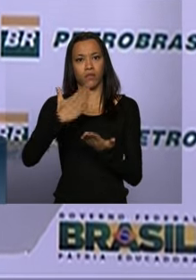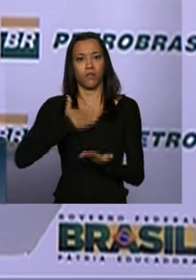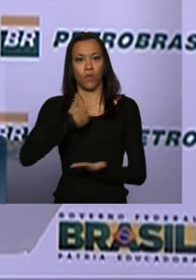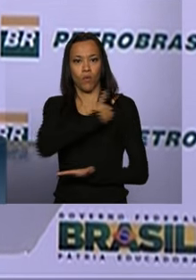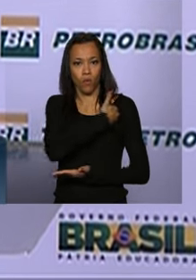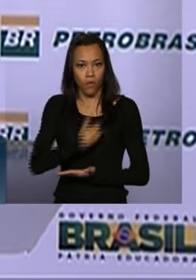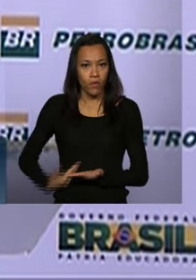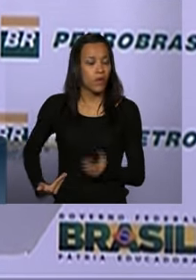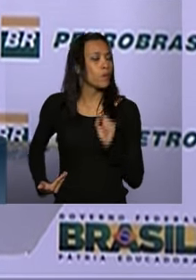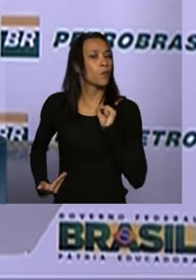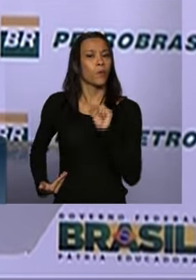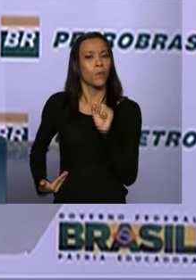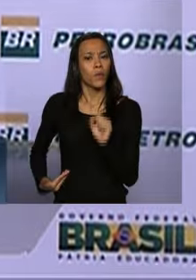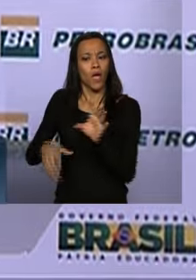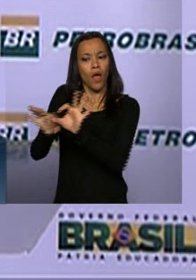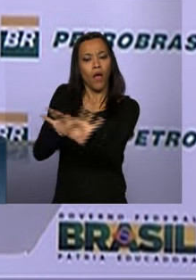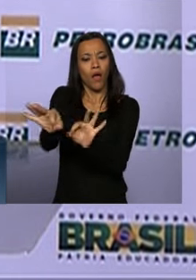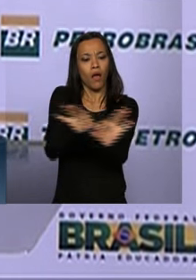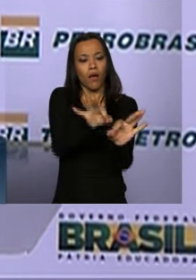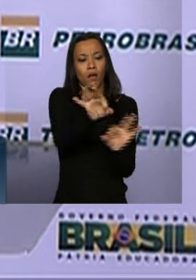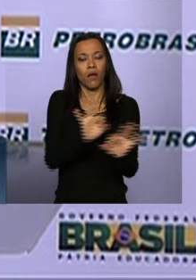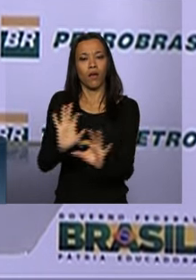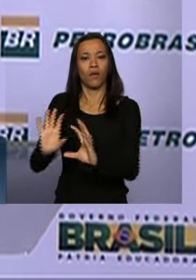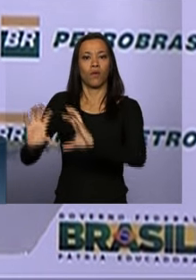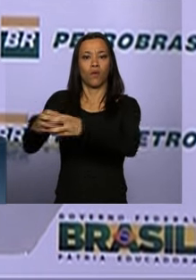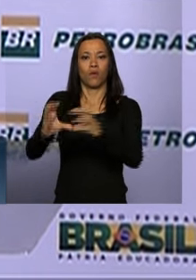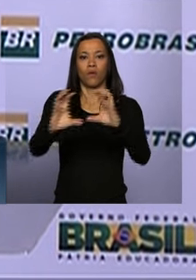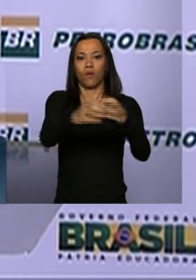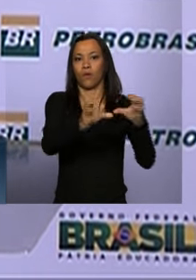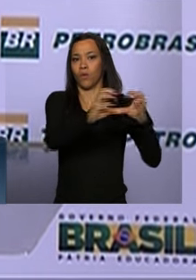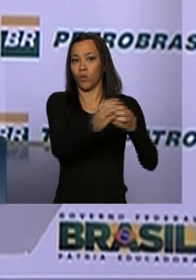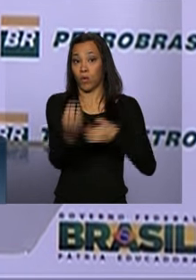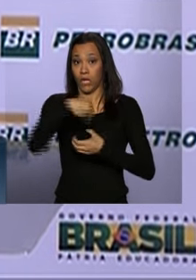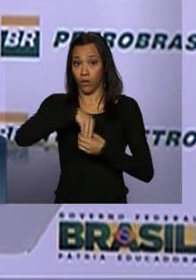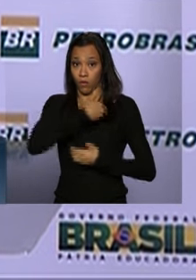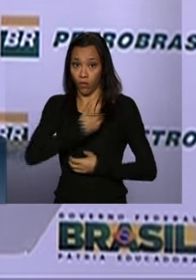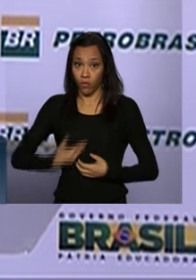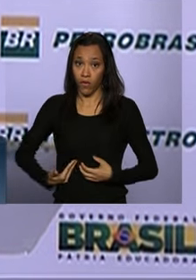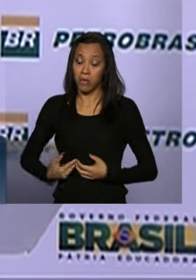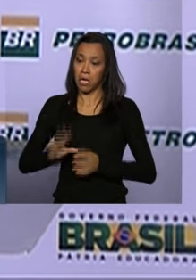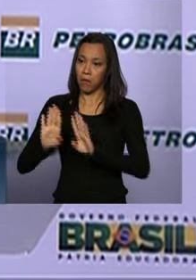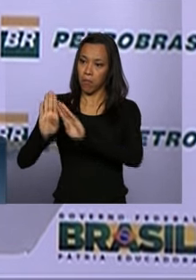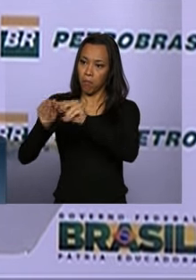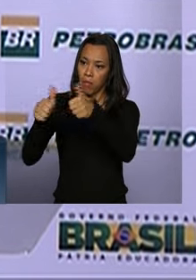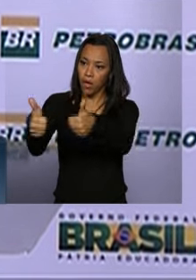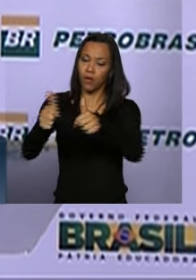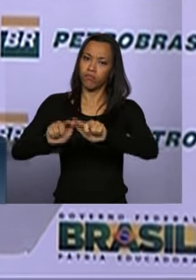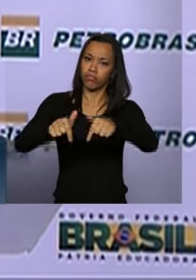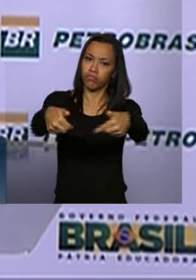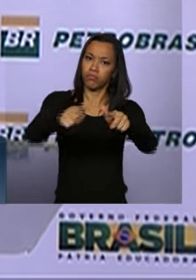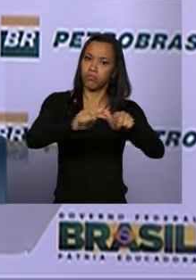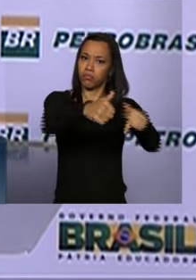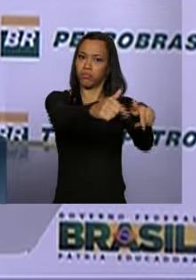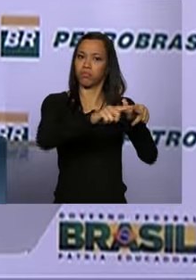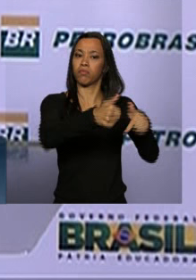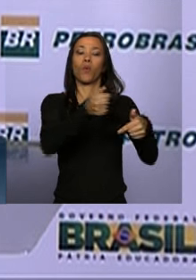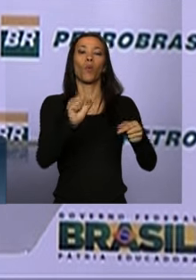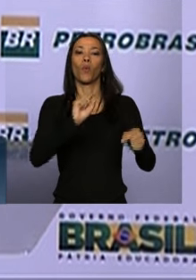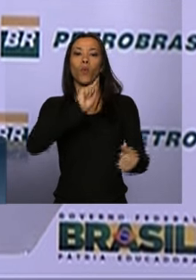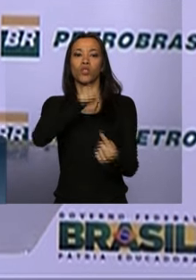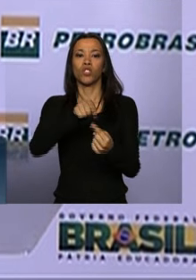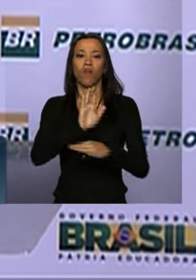preparar cada vez mais as instituições para que elas funcionem cada vez mais em favor do nosso povo, em favor